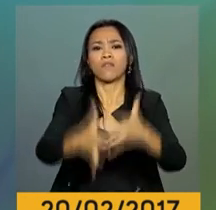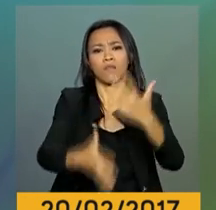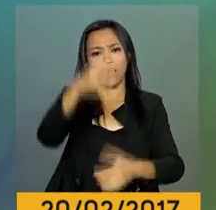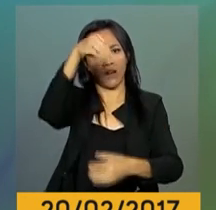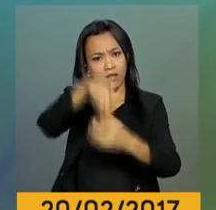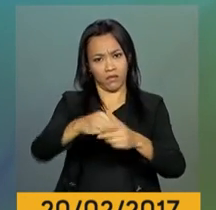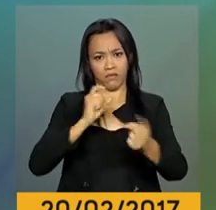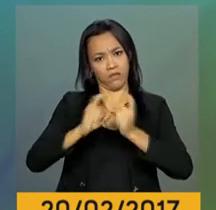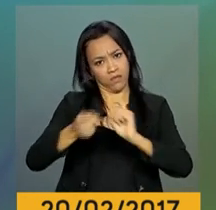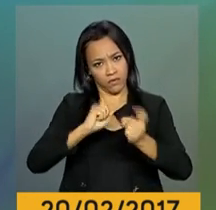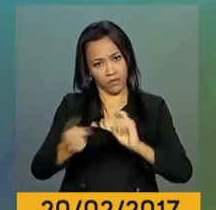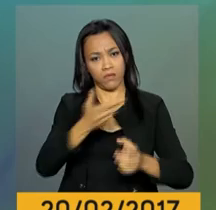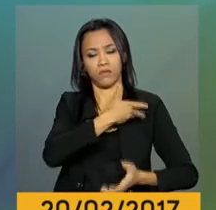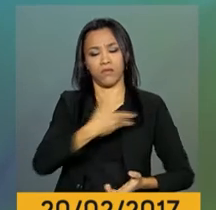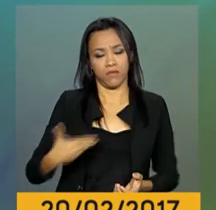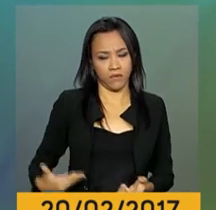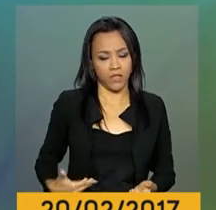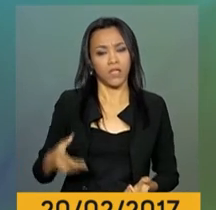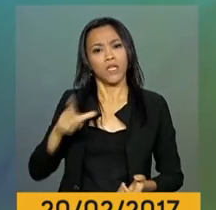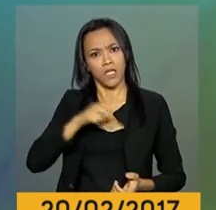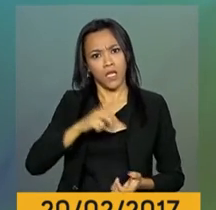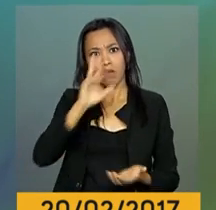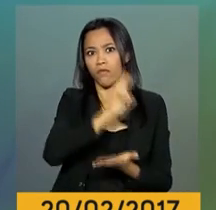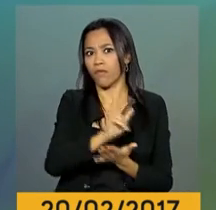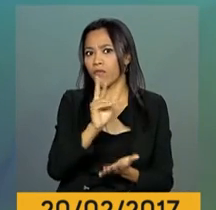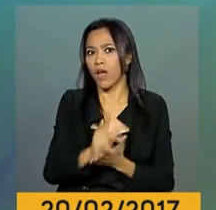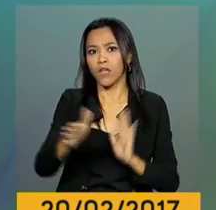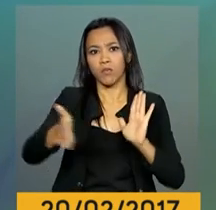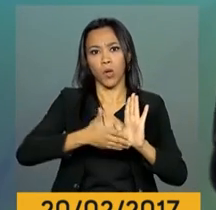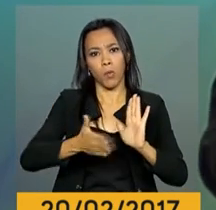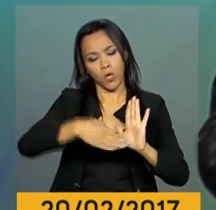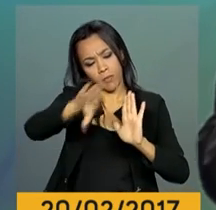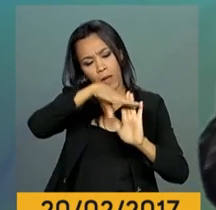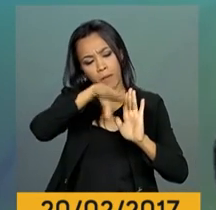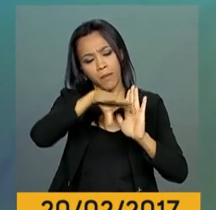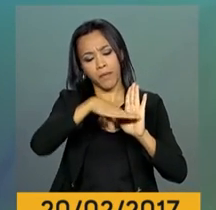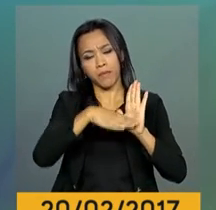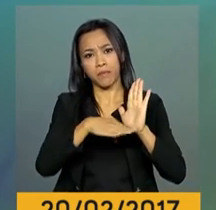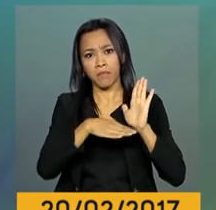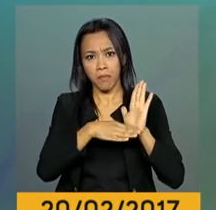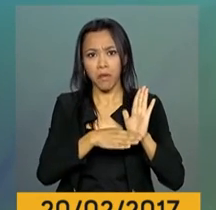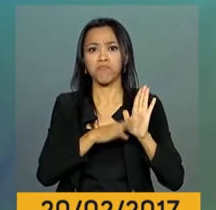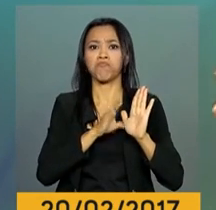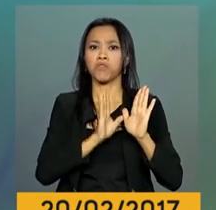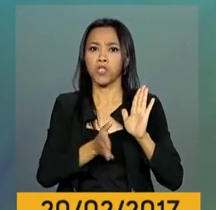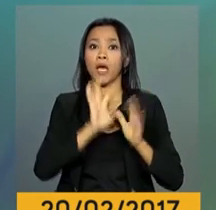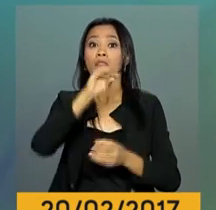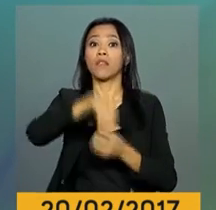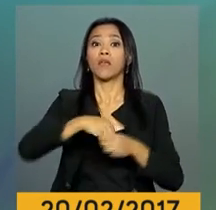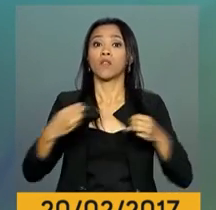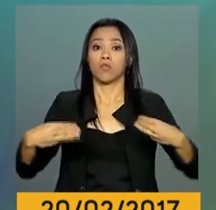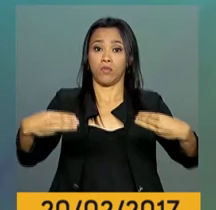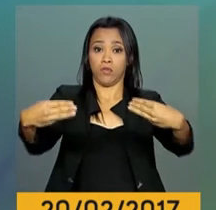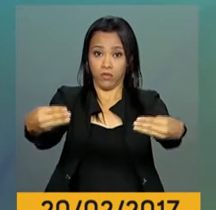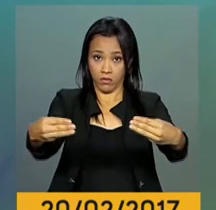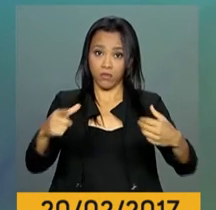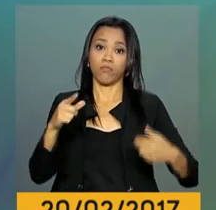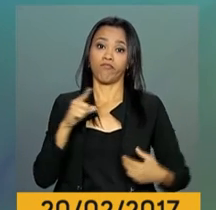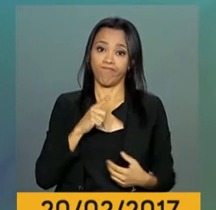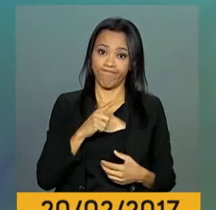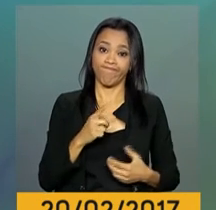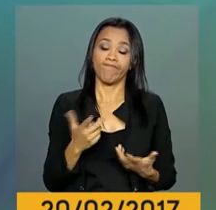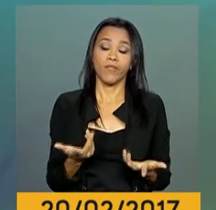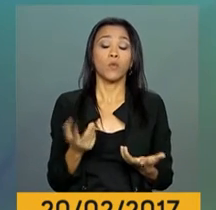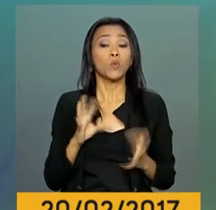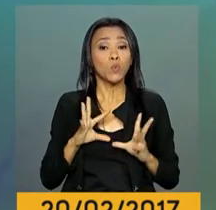número fantástico de propostas desburocratizantes em todos os ministérios. E tudo